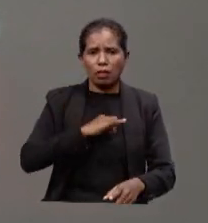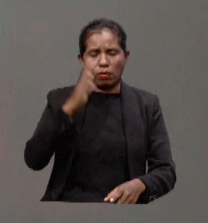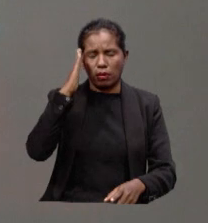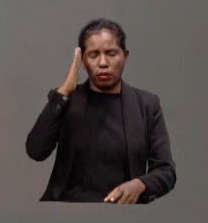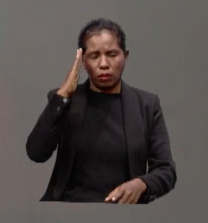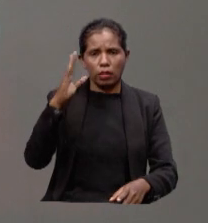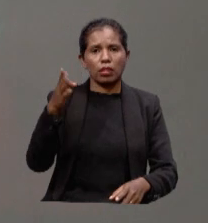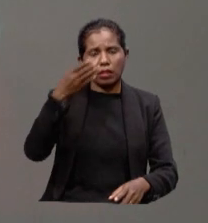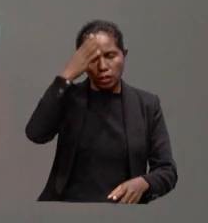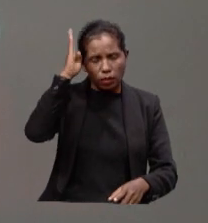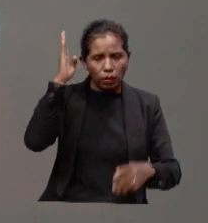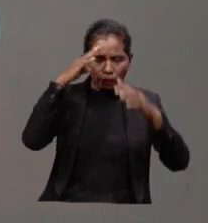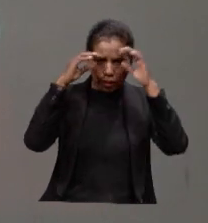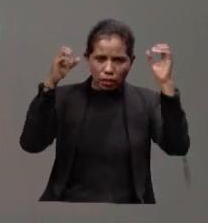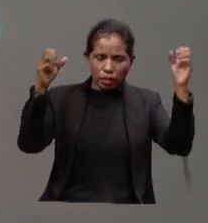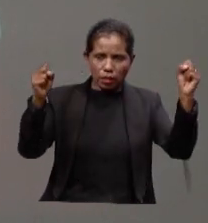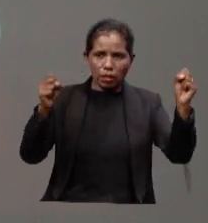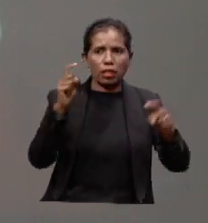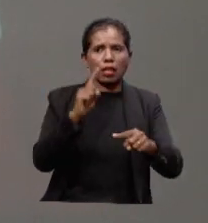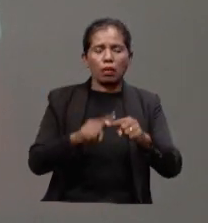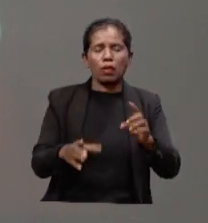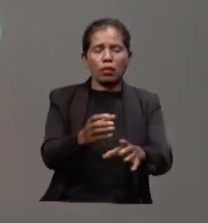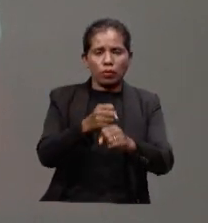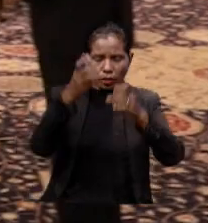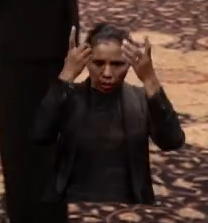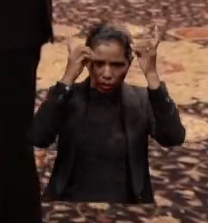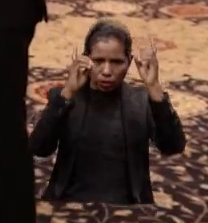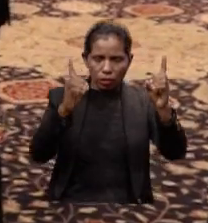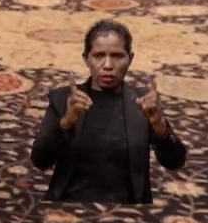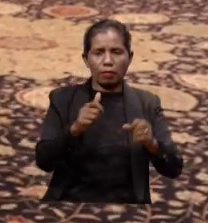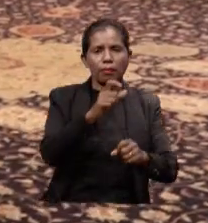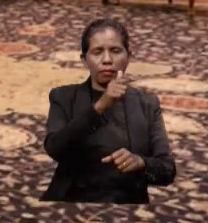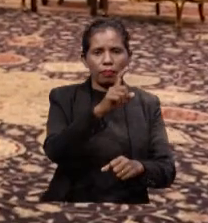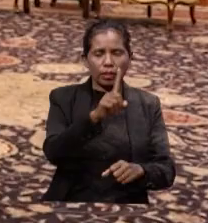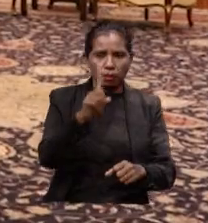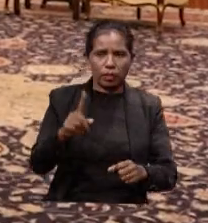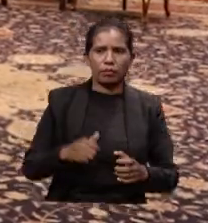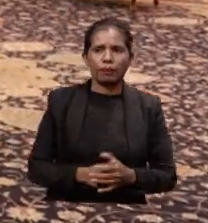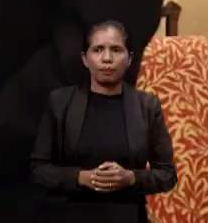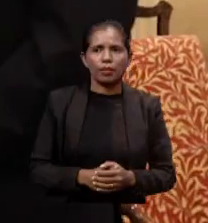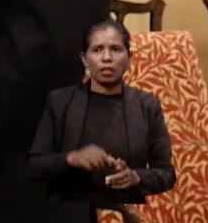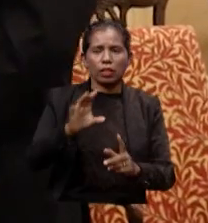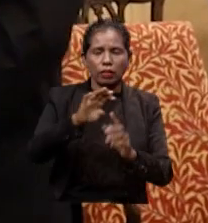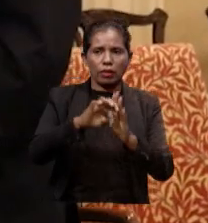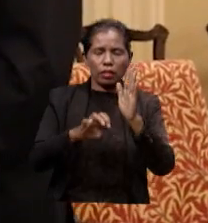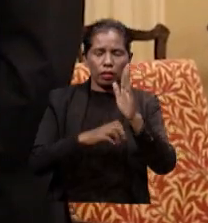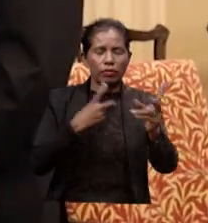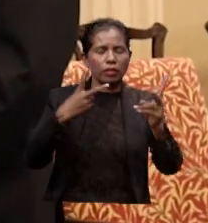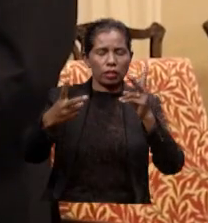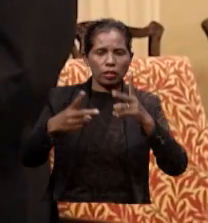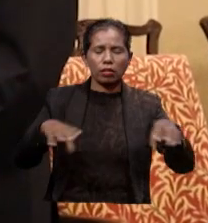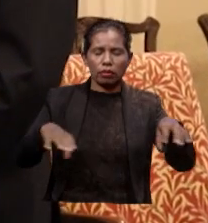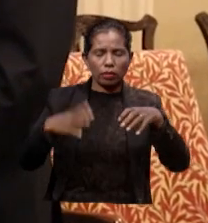senhor presidente da república la bele foti decisão ne mesak. Mas que não é, durante se festar uma visita de trabalho em